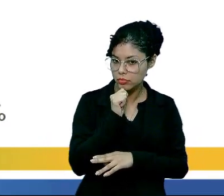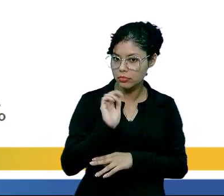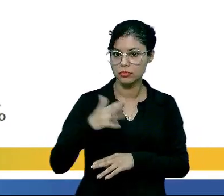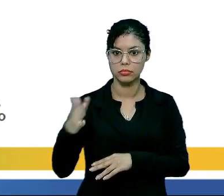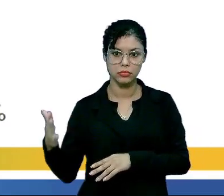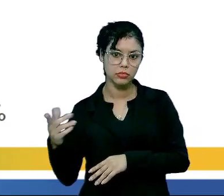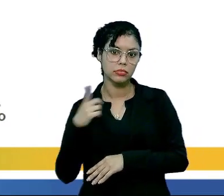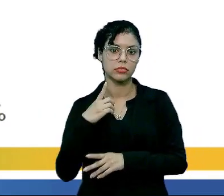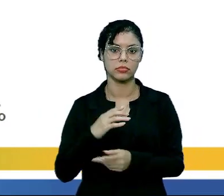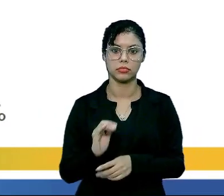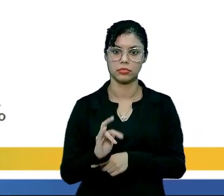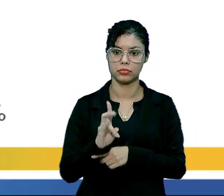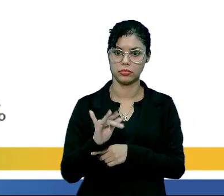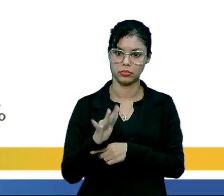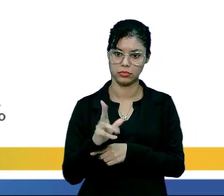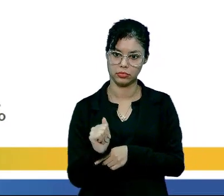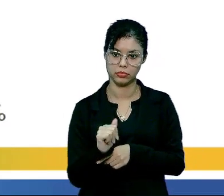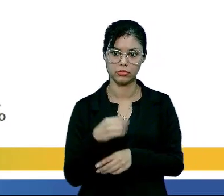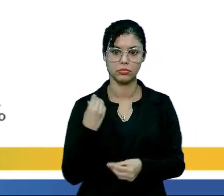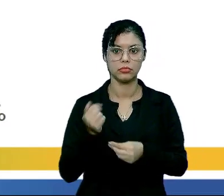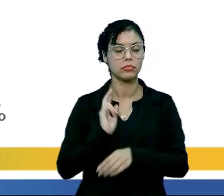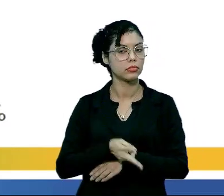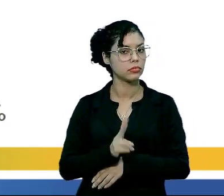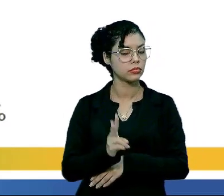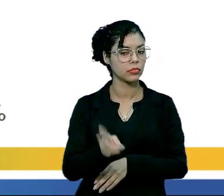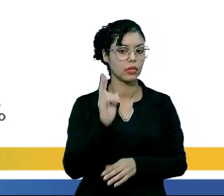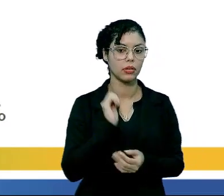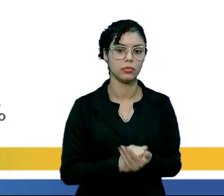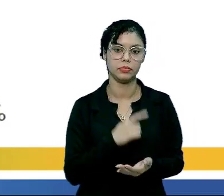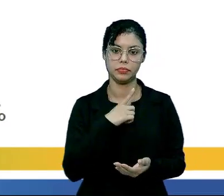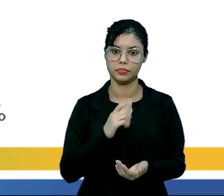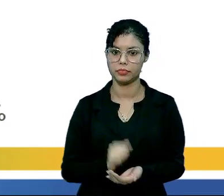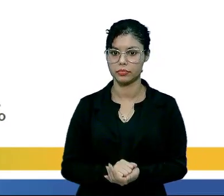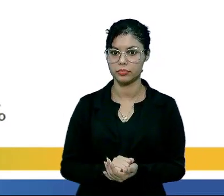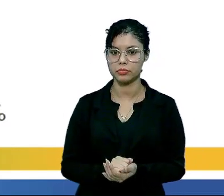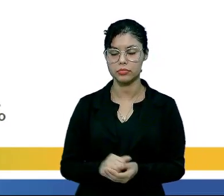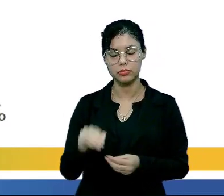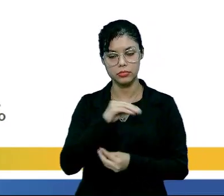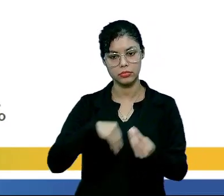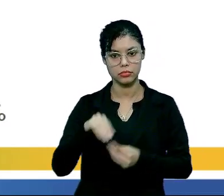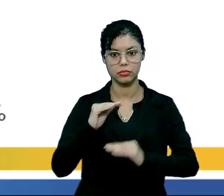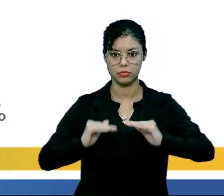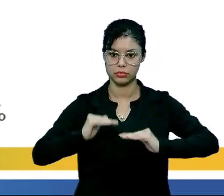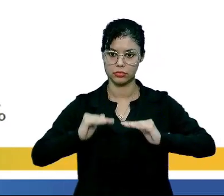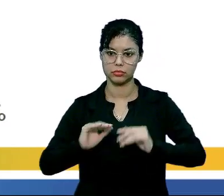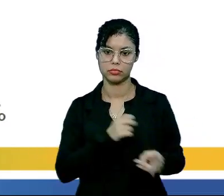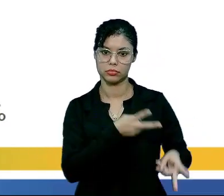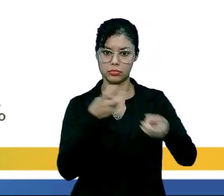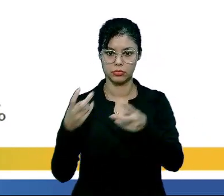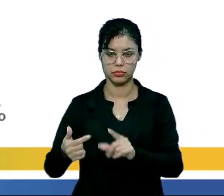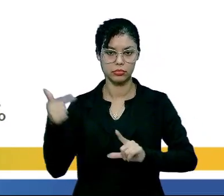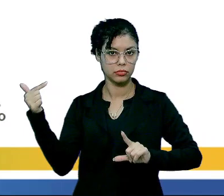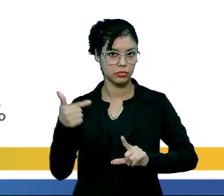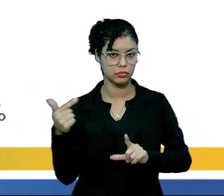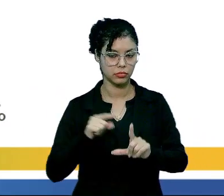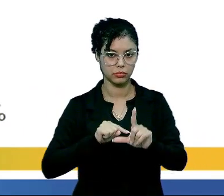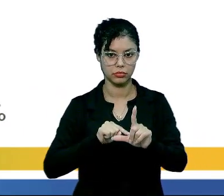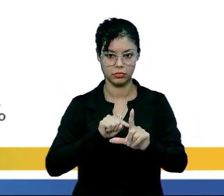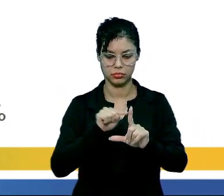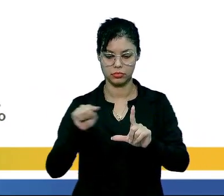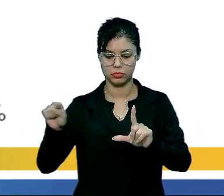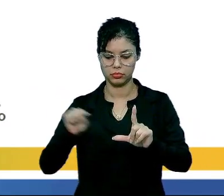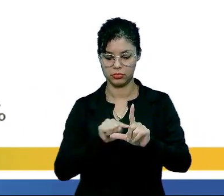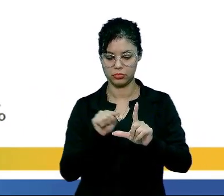tenho uma reação com concentrações constantes, eu tenho uma reação em equilíbrio. Perceba no segundo gráfico que eu